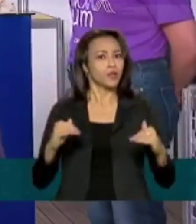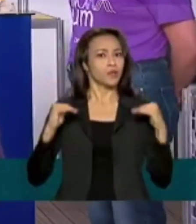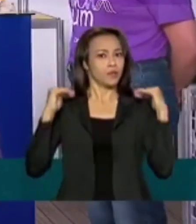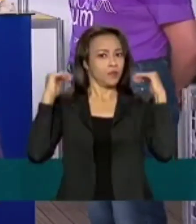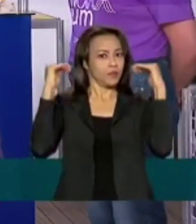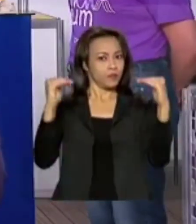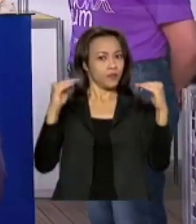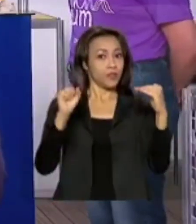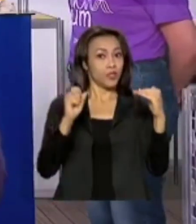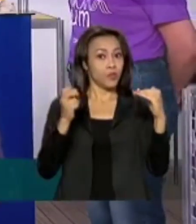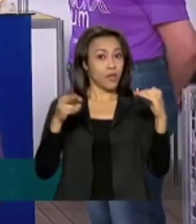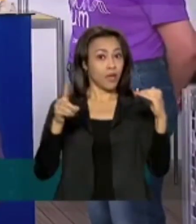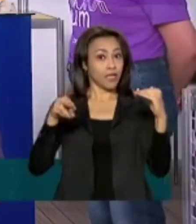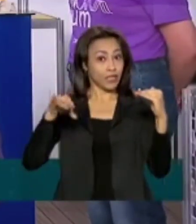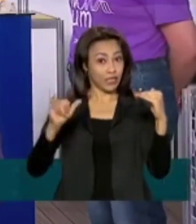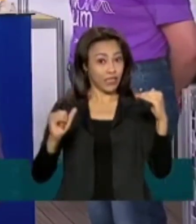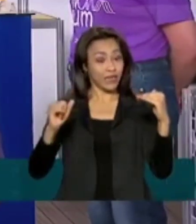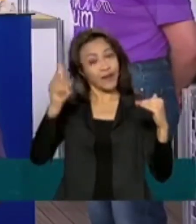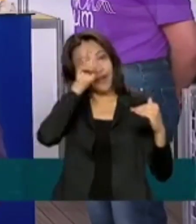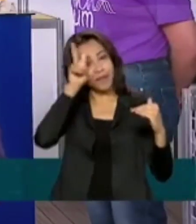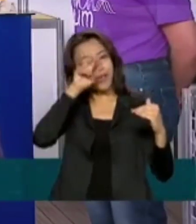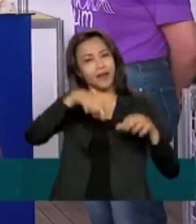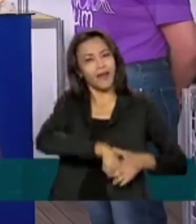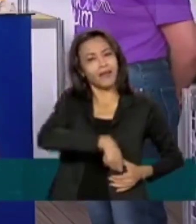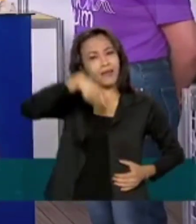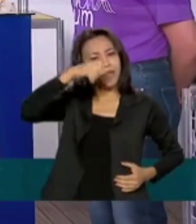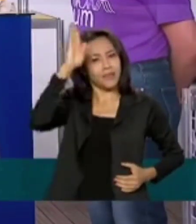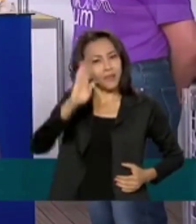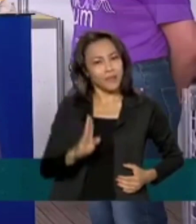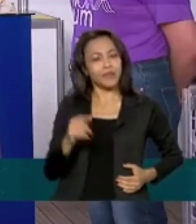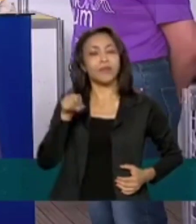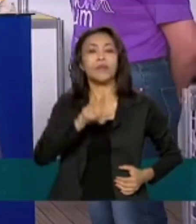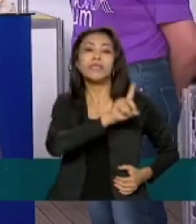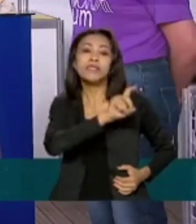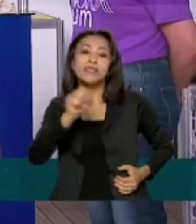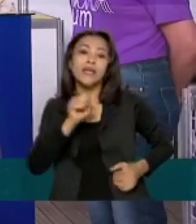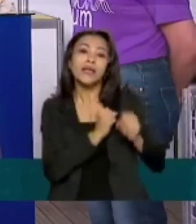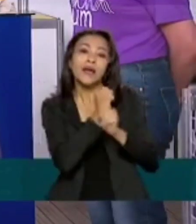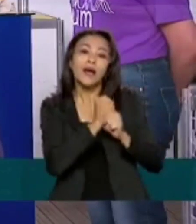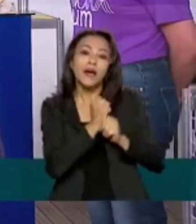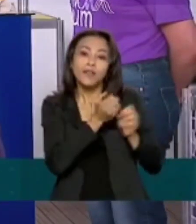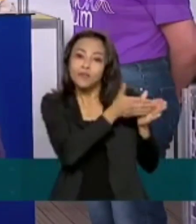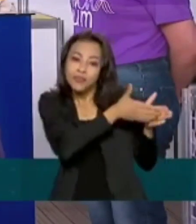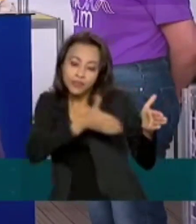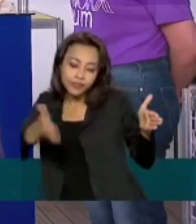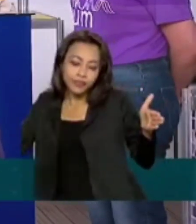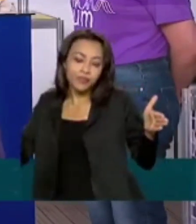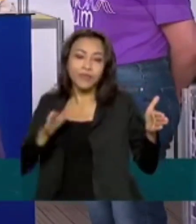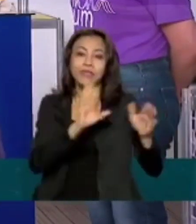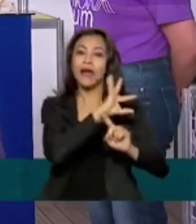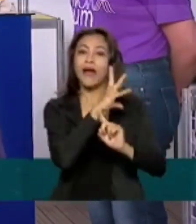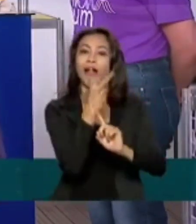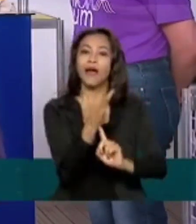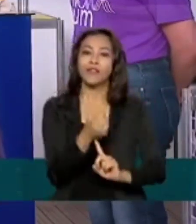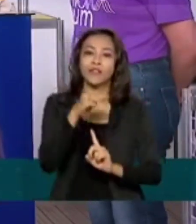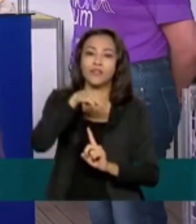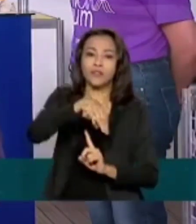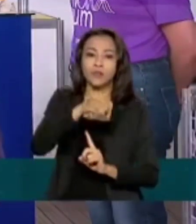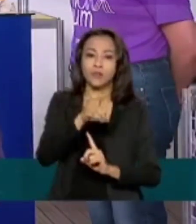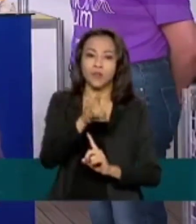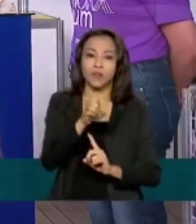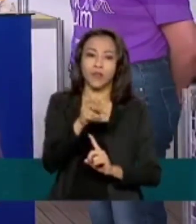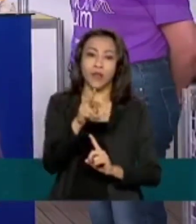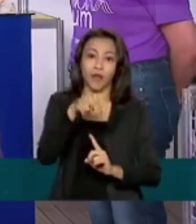alusão ao bicentenário da independência do Brasil e aos 100 anos da Semana de Arte Moderna. O evento é realizado nos 4 campi